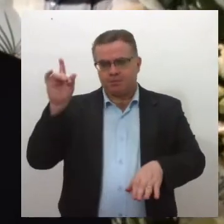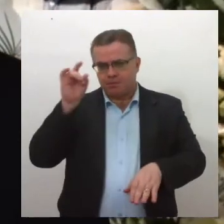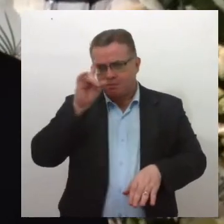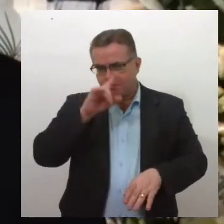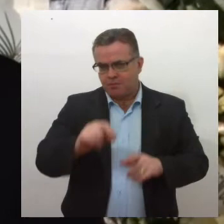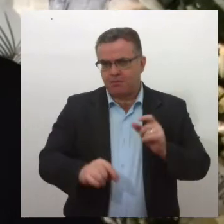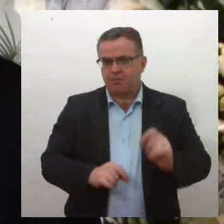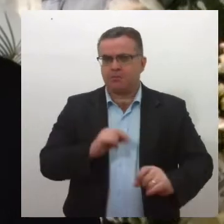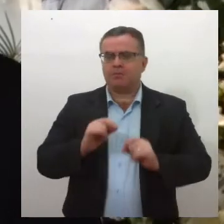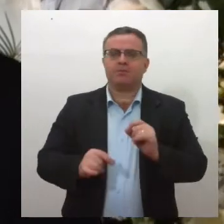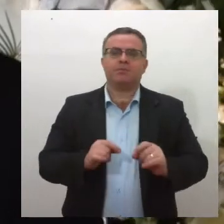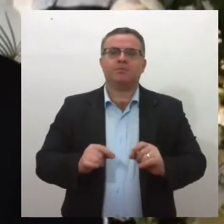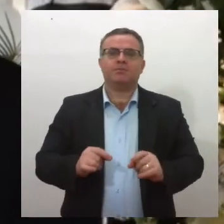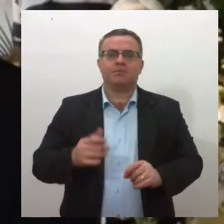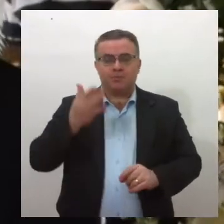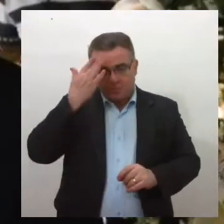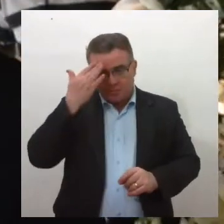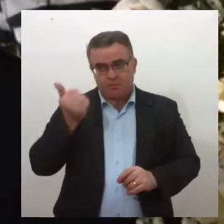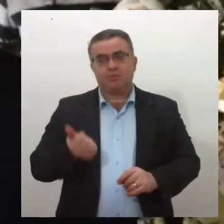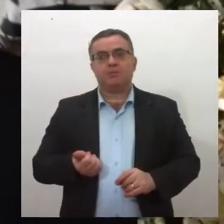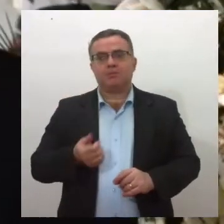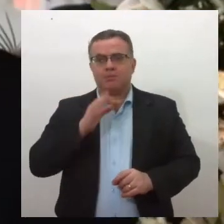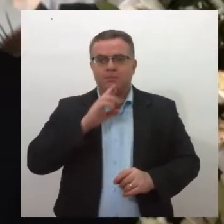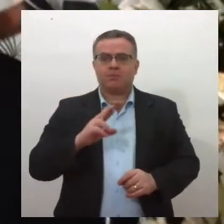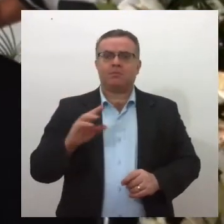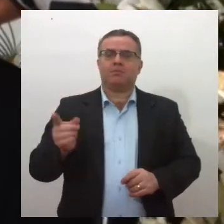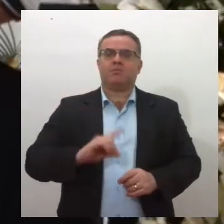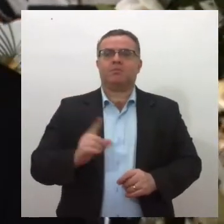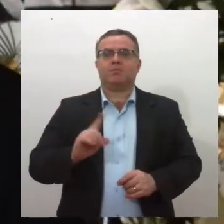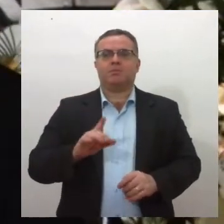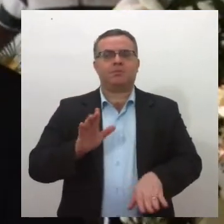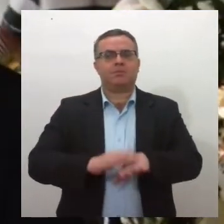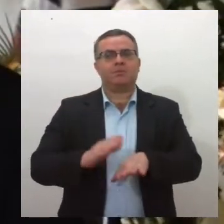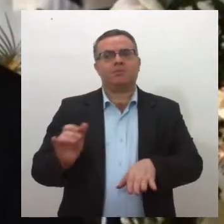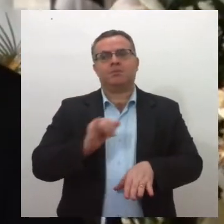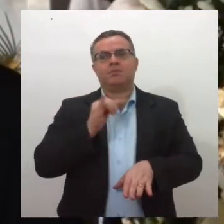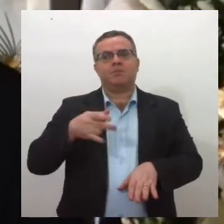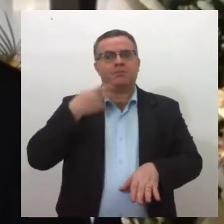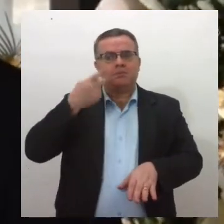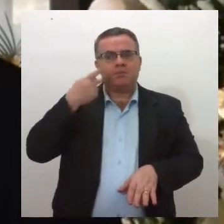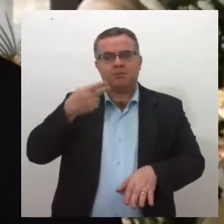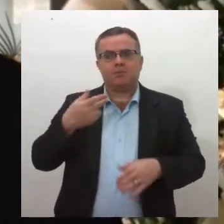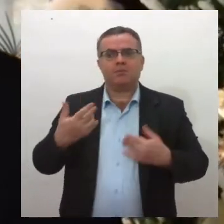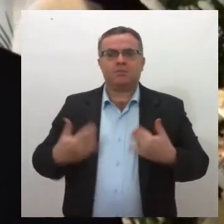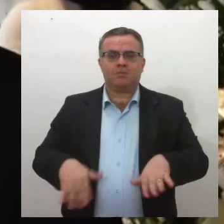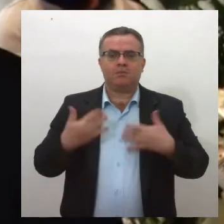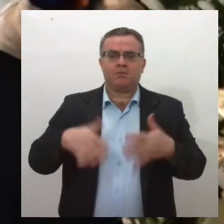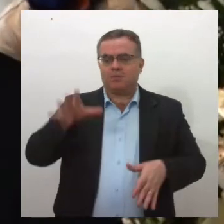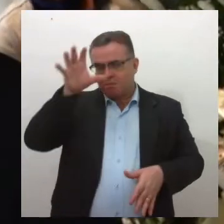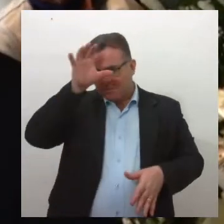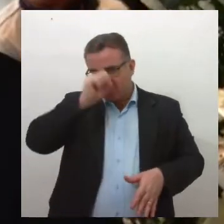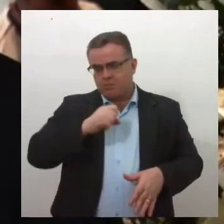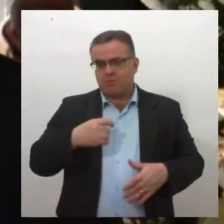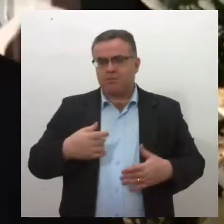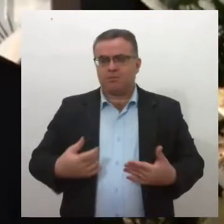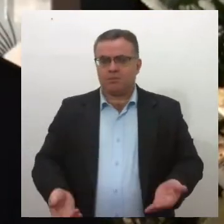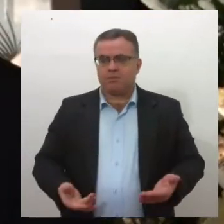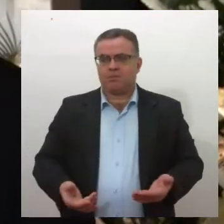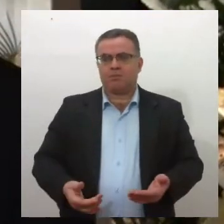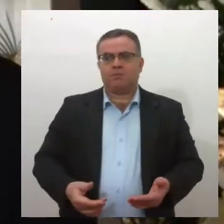é saber dizer não. E o mais importante para um político é quando ele aprende, na